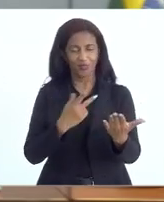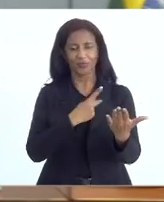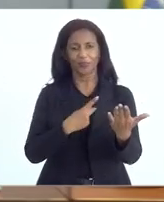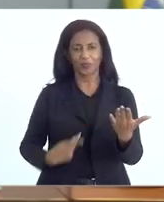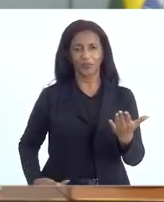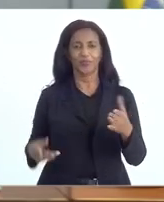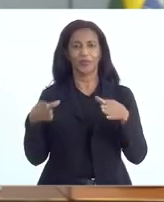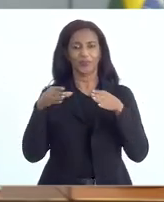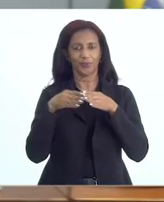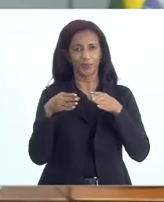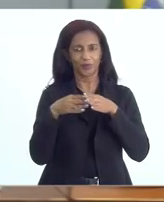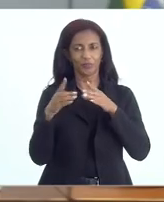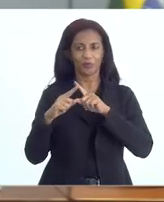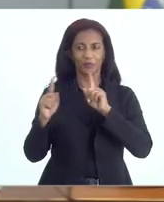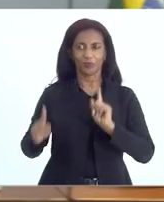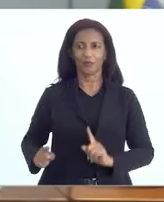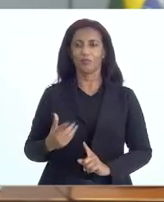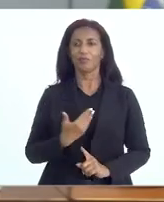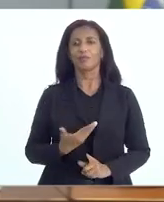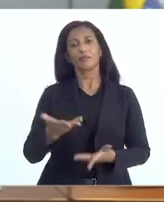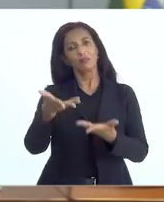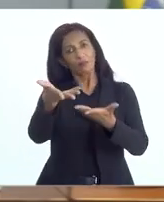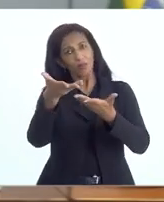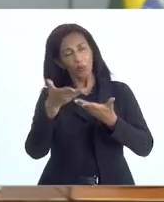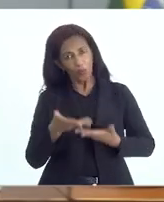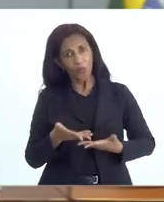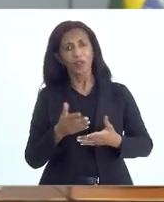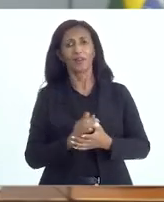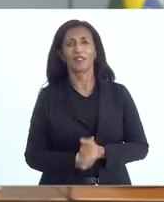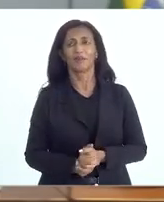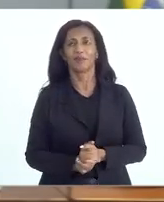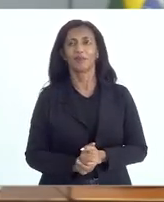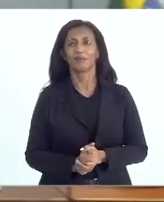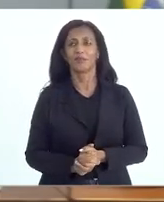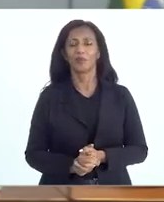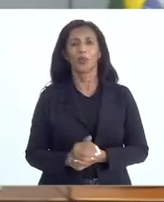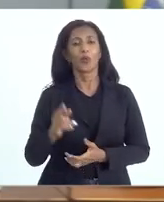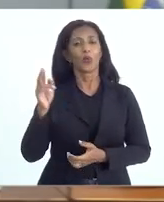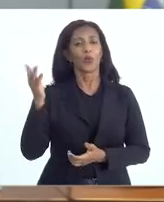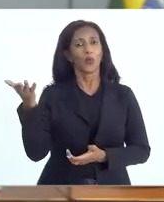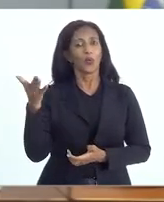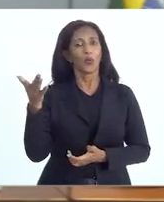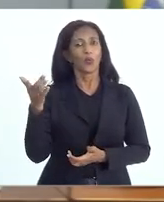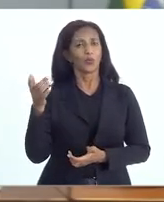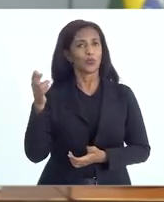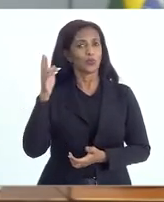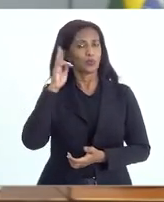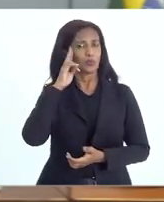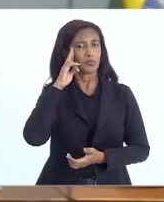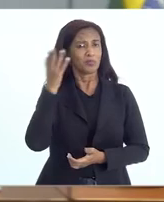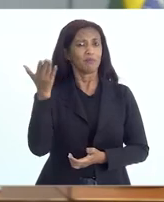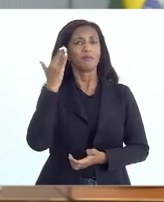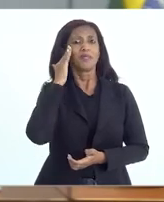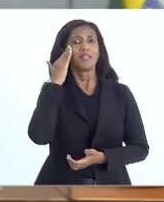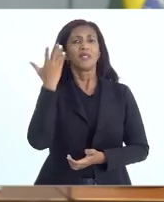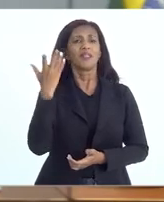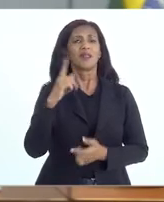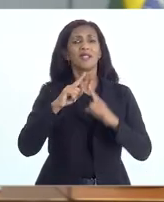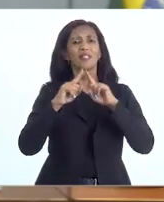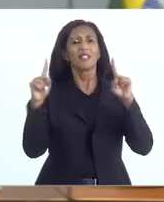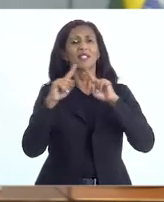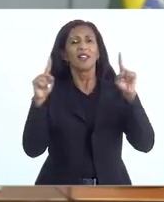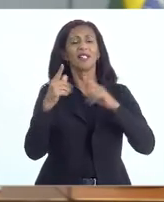com o presidente da Comissão de servidores públicos convocasse aqui os guarda-vidas assim entender com a